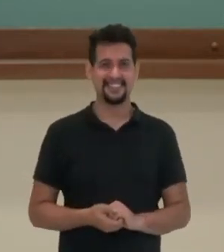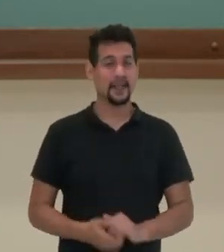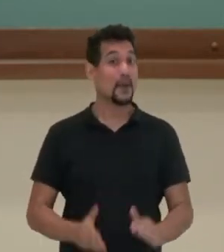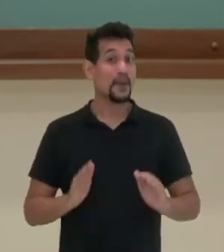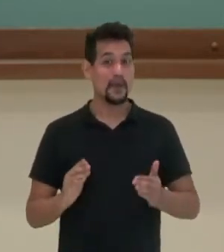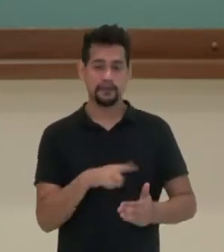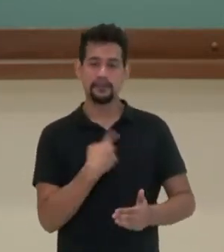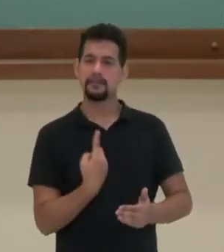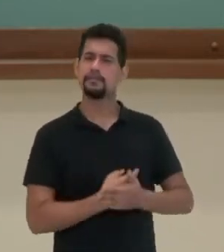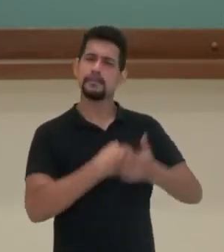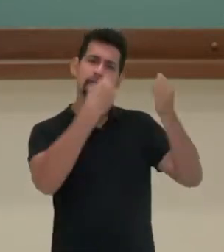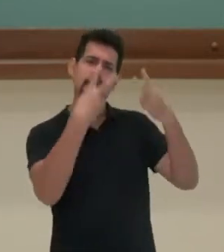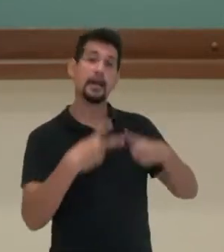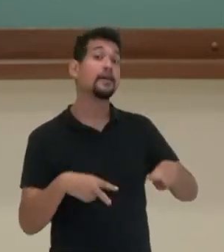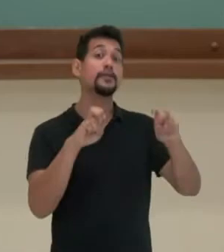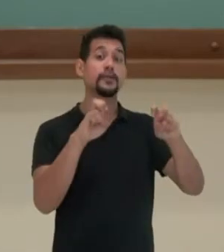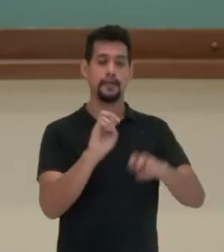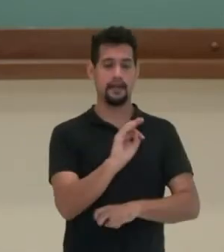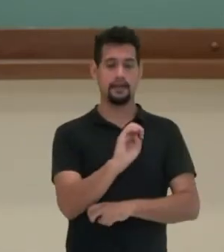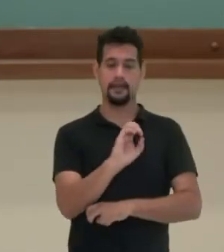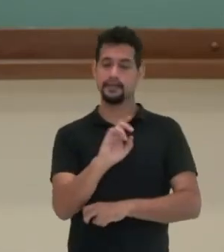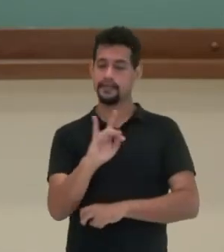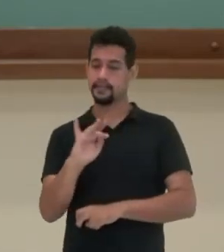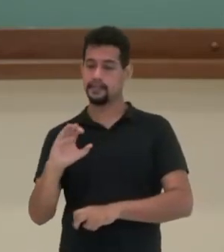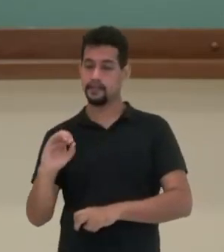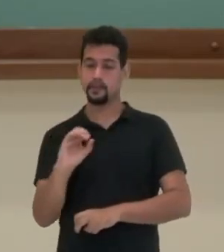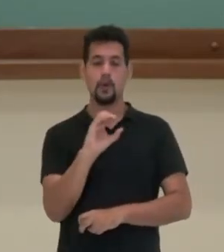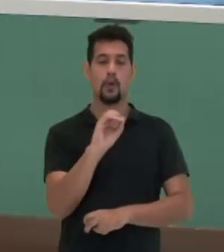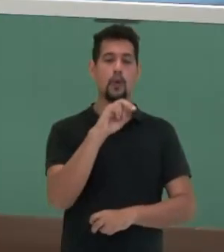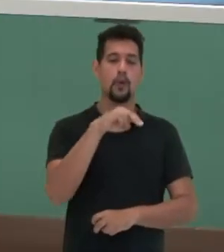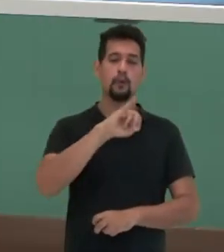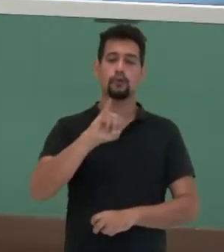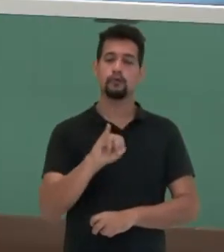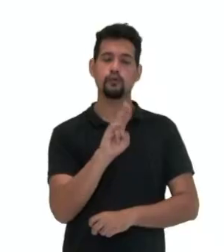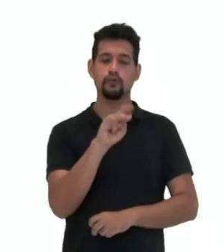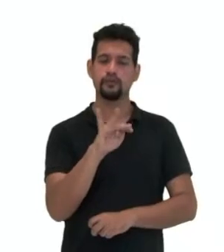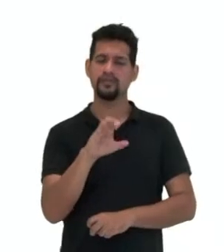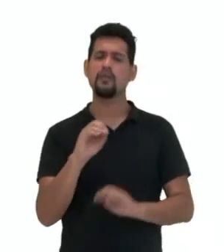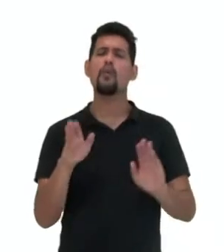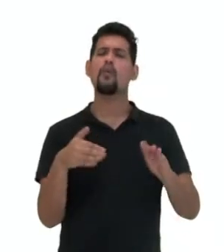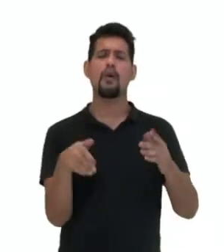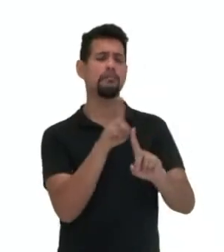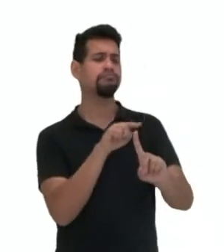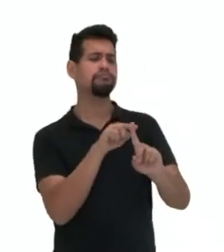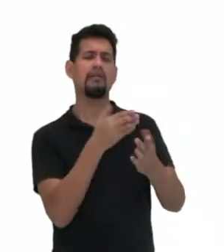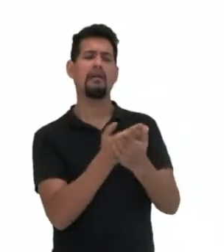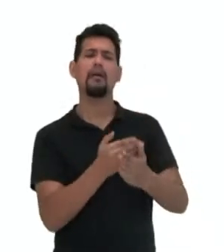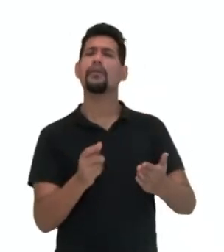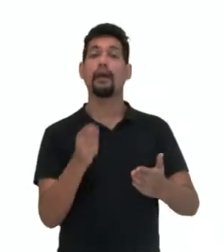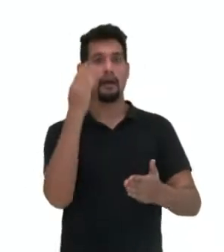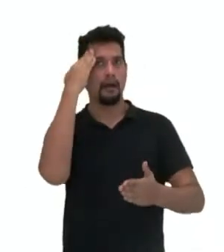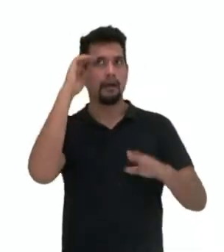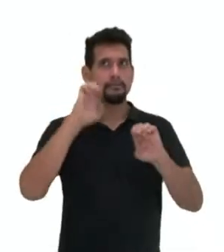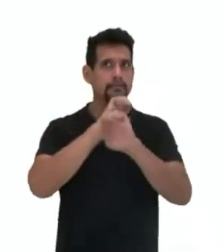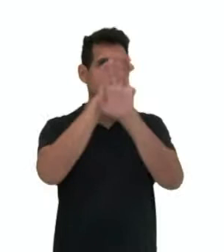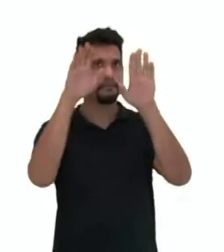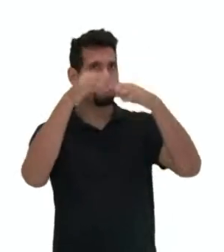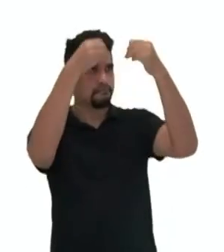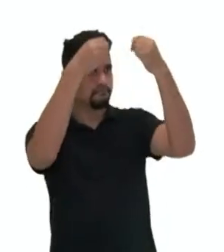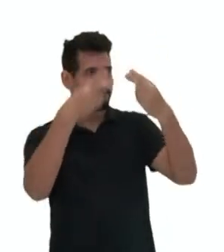Hoje nós vamos falar sobre tecido conjuntivo. Quais são os objetivos da nossa aula? Compreender e classificar o